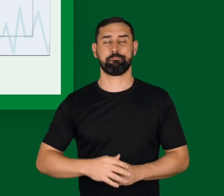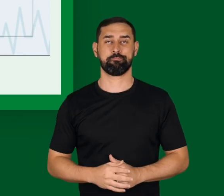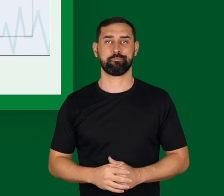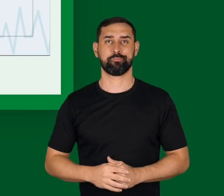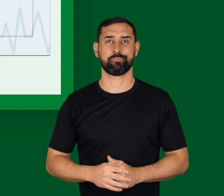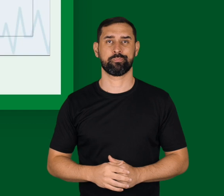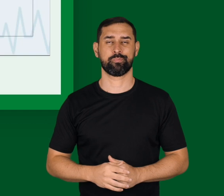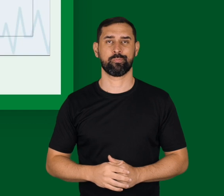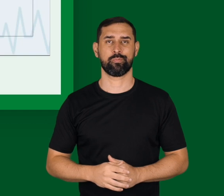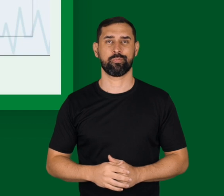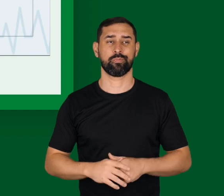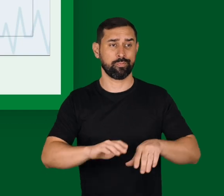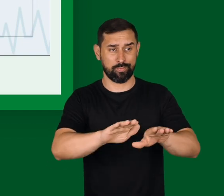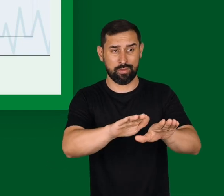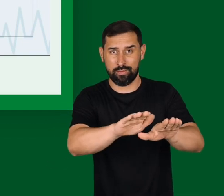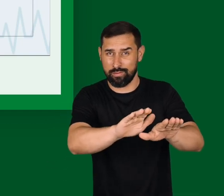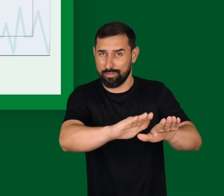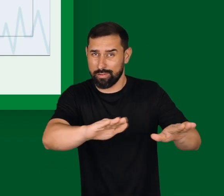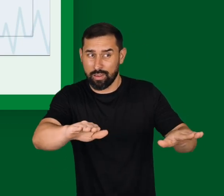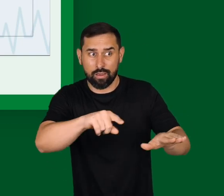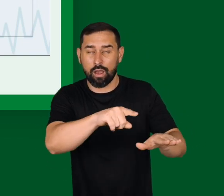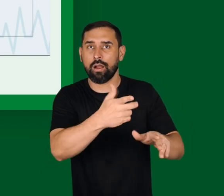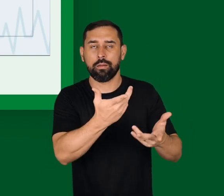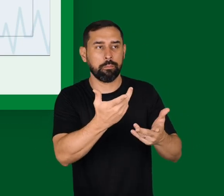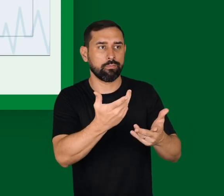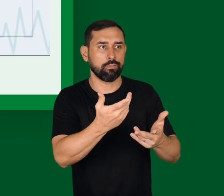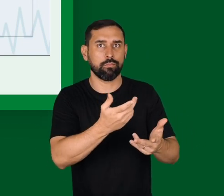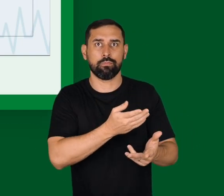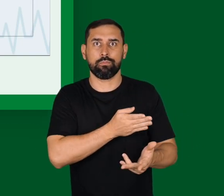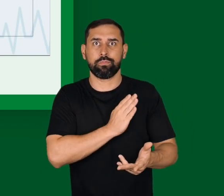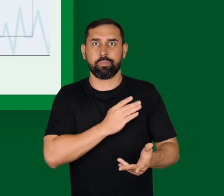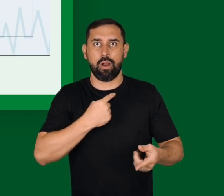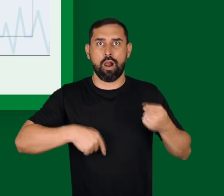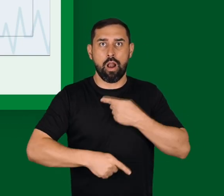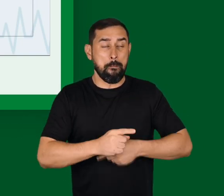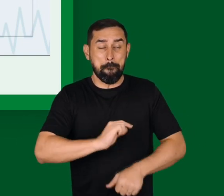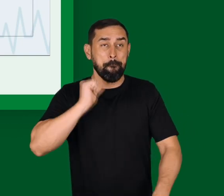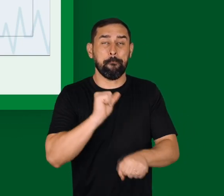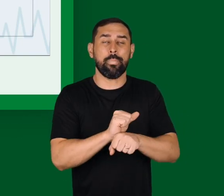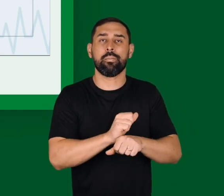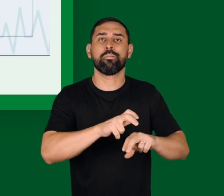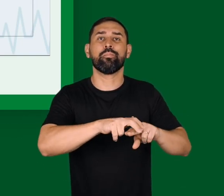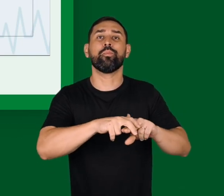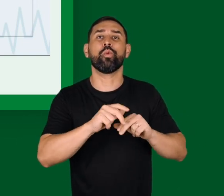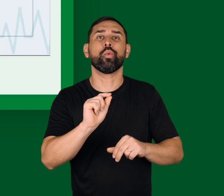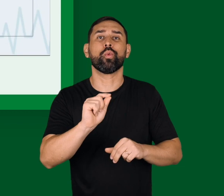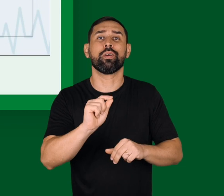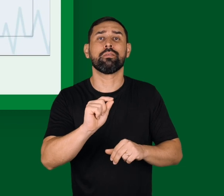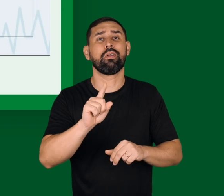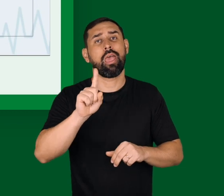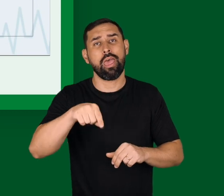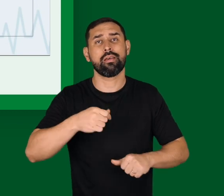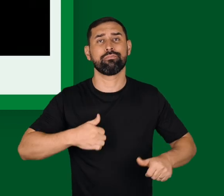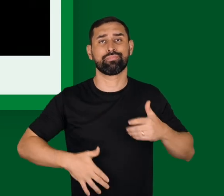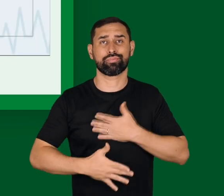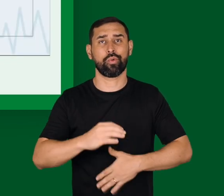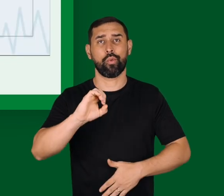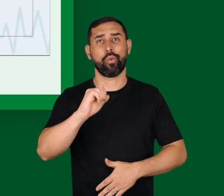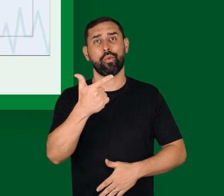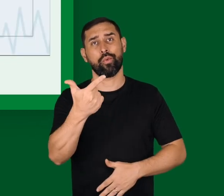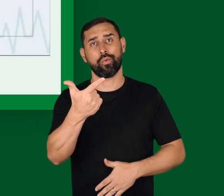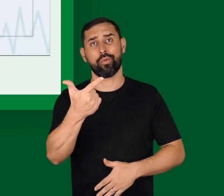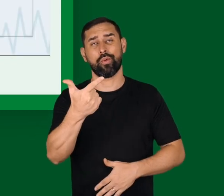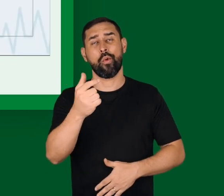pulso presente, frequência cardíaca e débito. Tá? Então, na pediatria, as principais causas